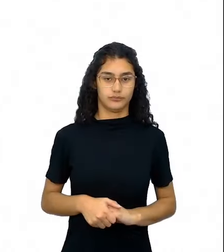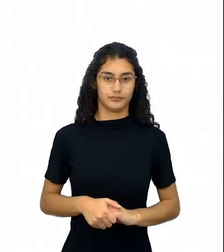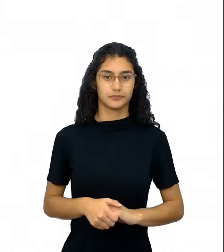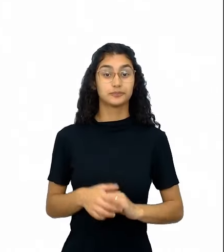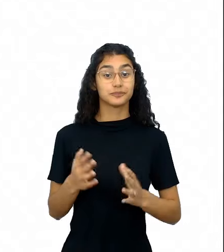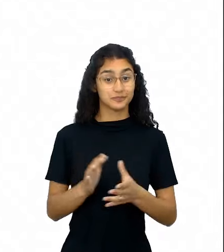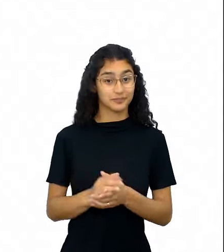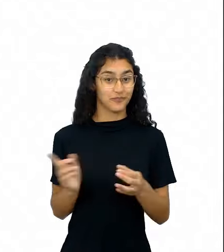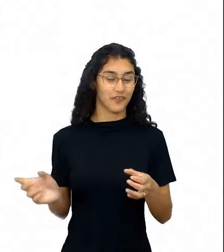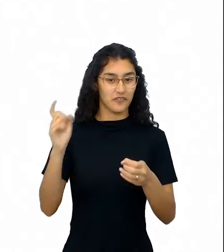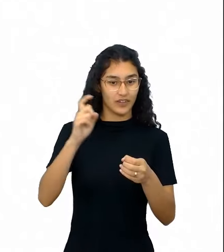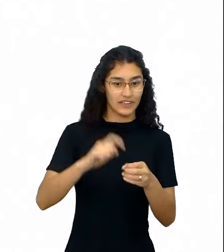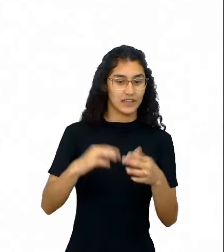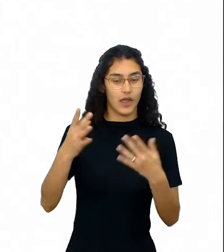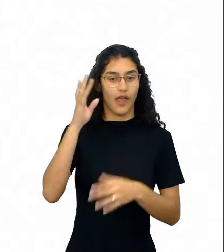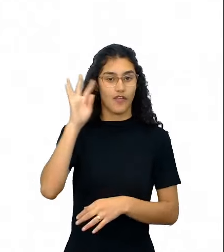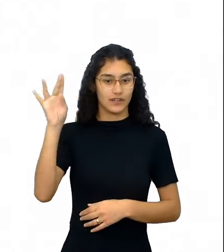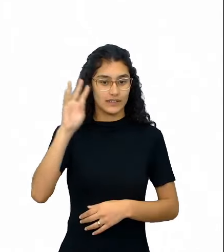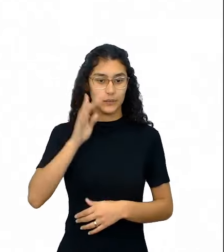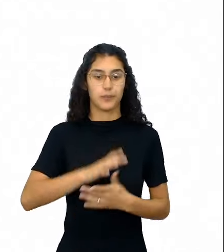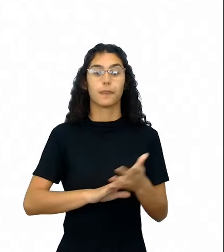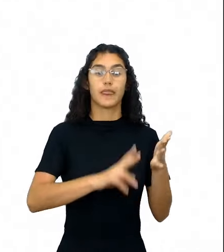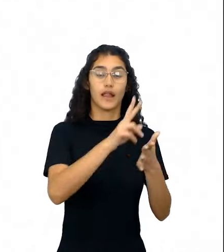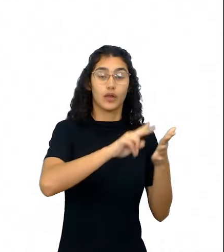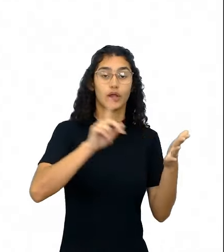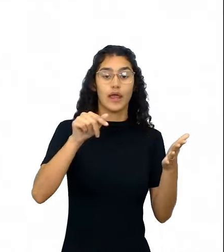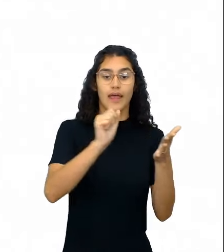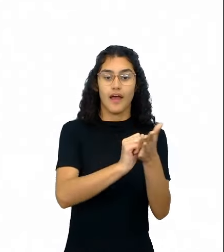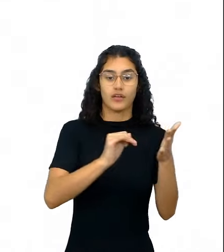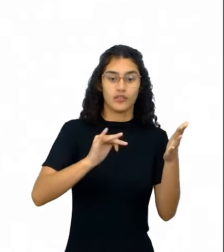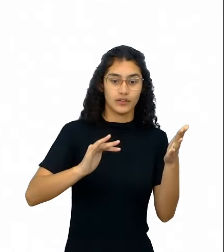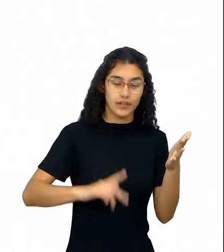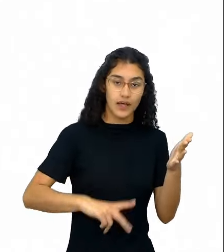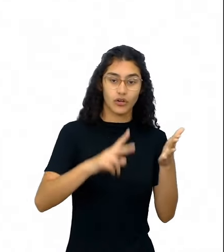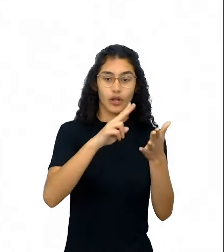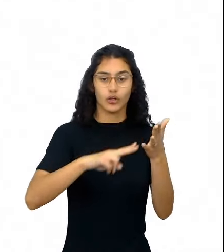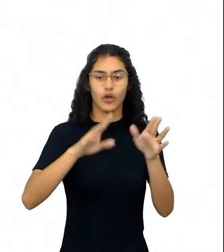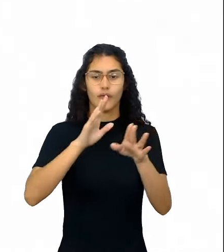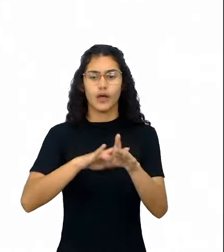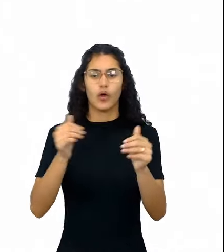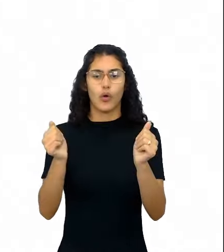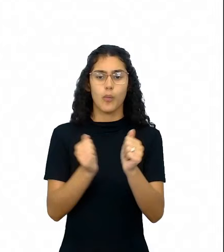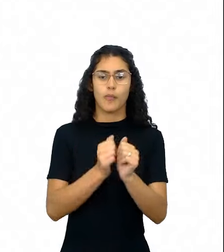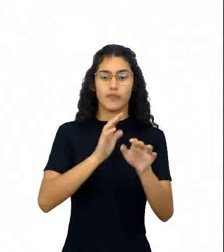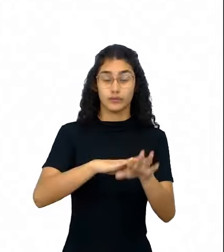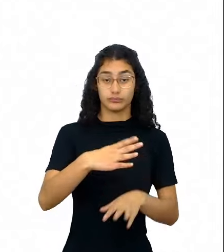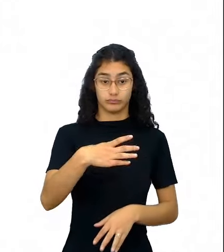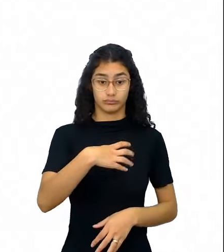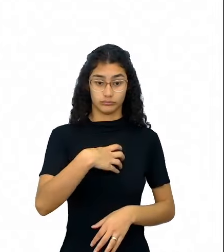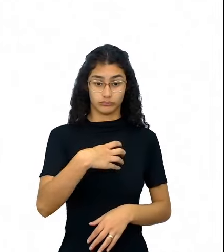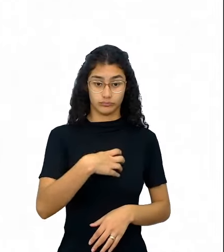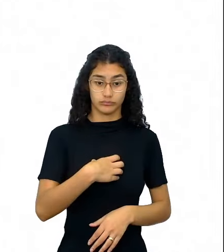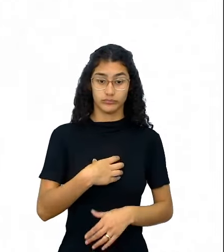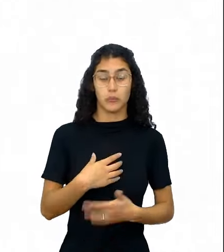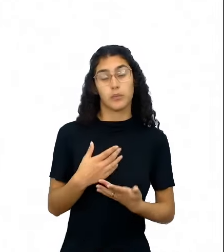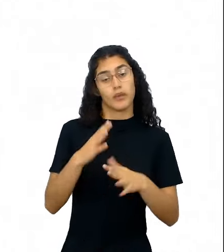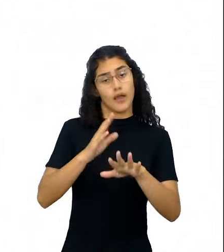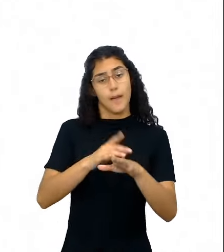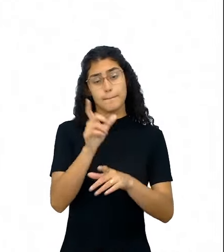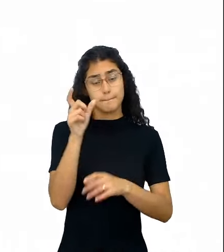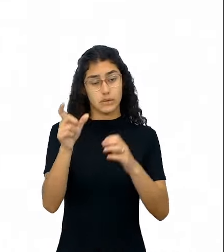Retomando, então, a reflexão. A leitura é uma atividade em que o leitor atua como produtor de sentido. Alguém fez aquele